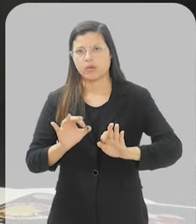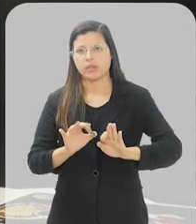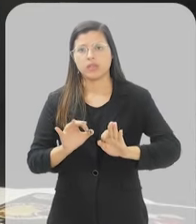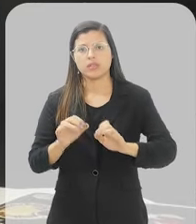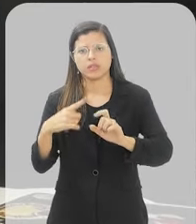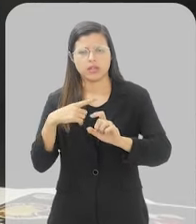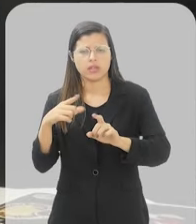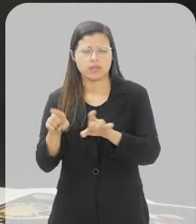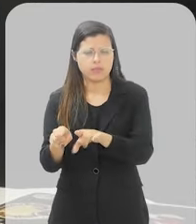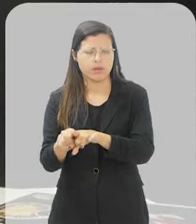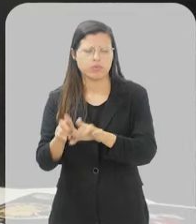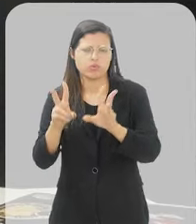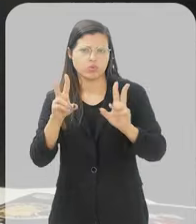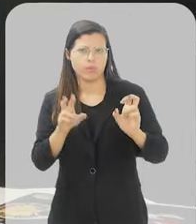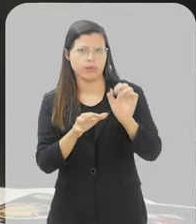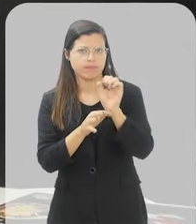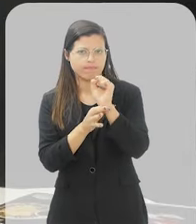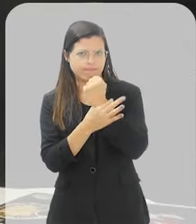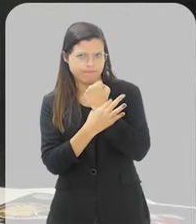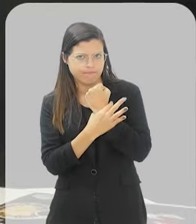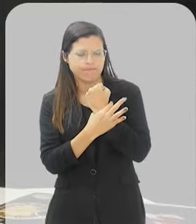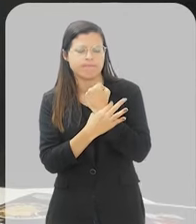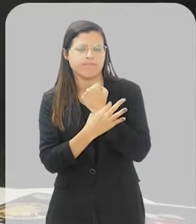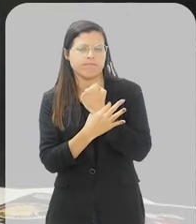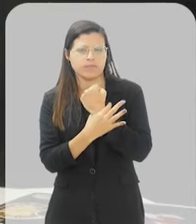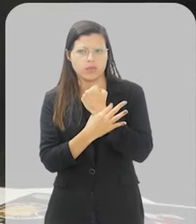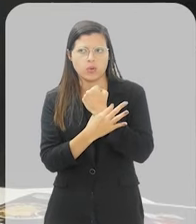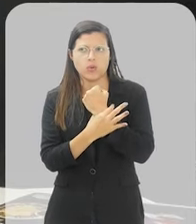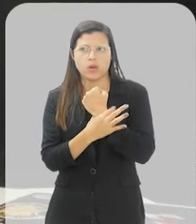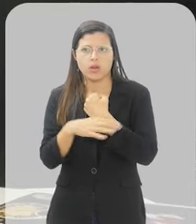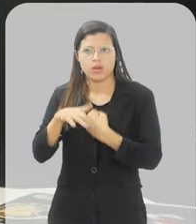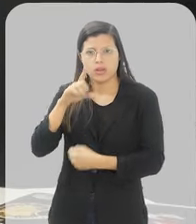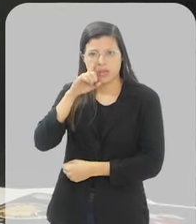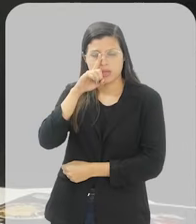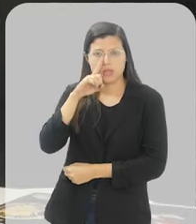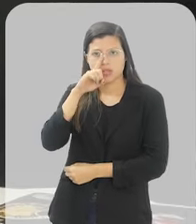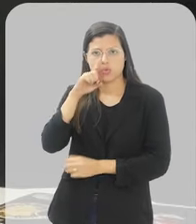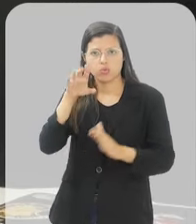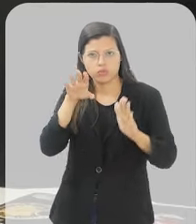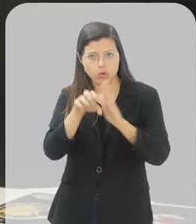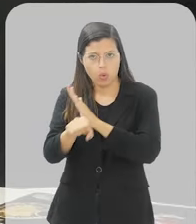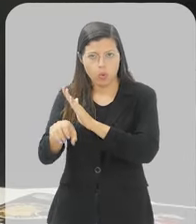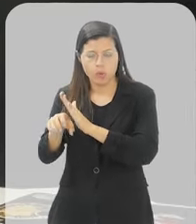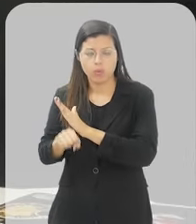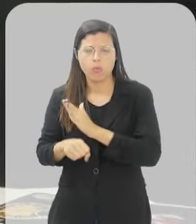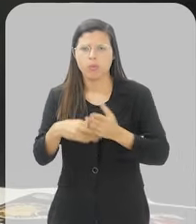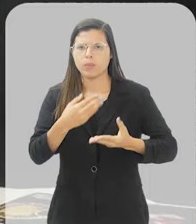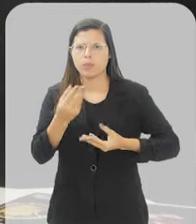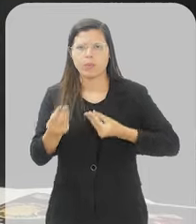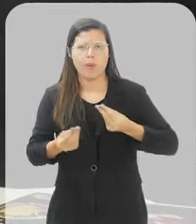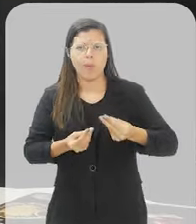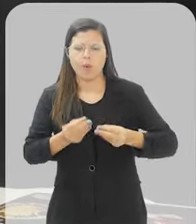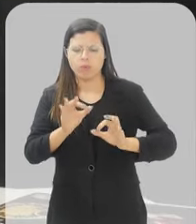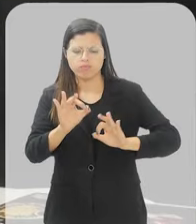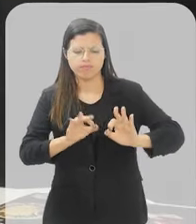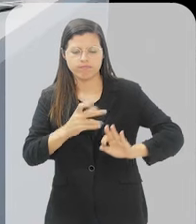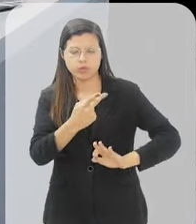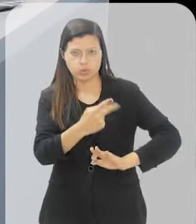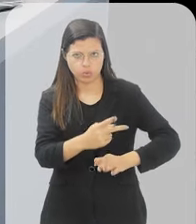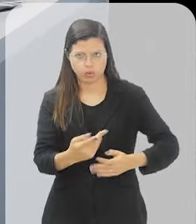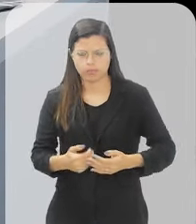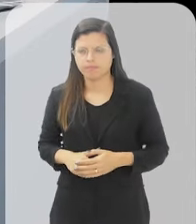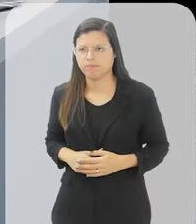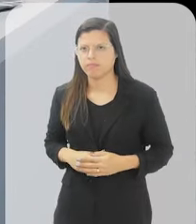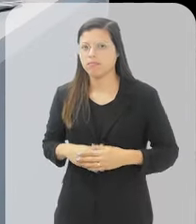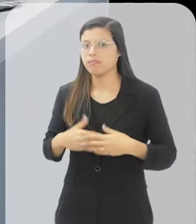aí, até mesmo da segurança da Sim. fantasia, risco de furtos, né? Sim. Como é o seu planejamento? Então,